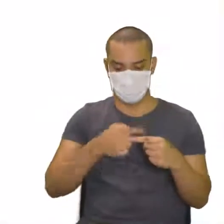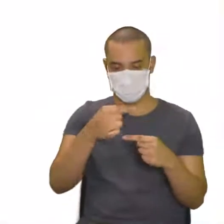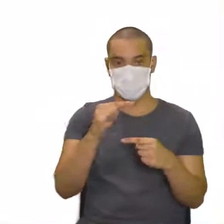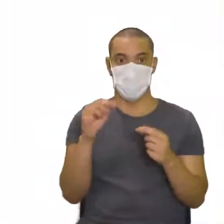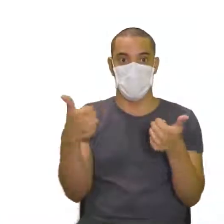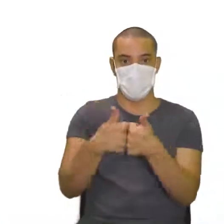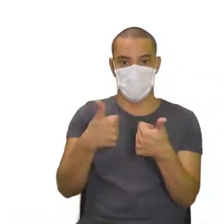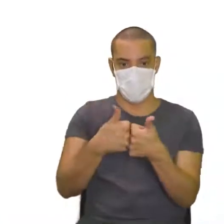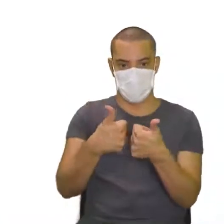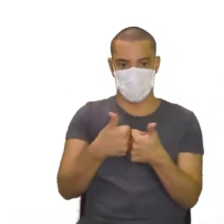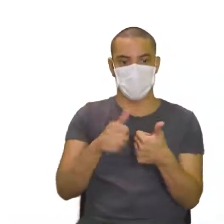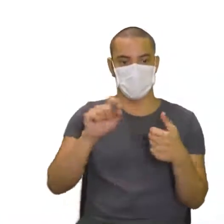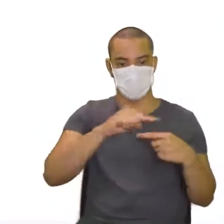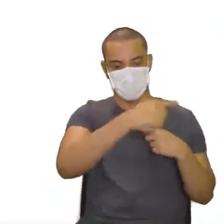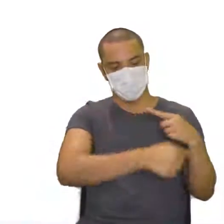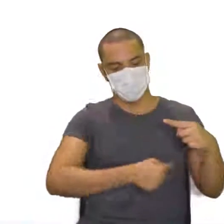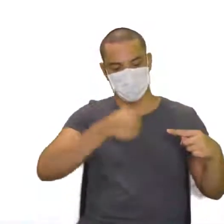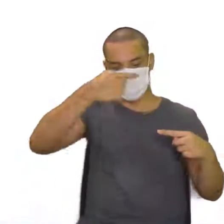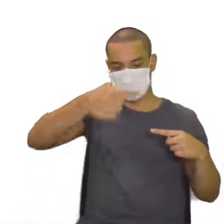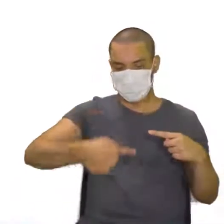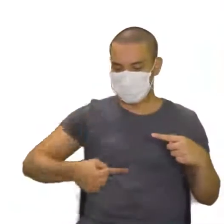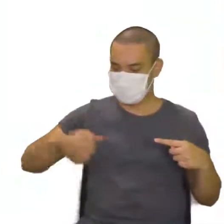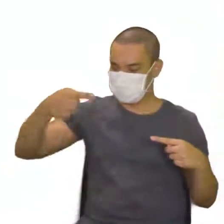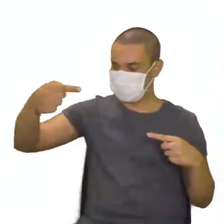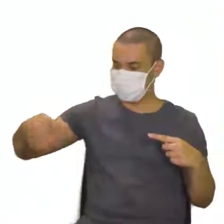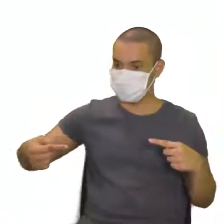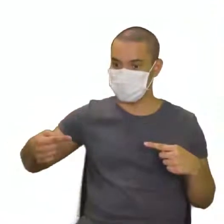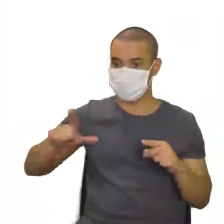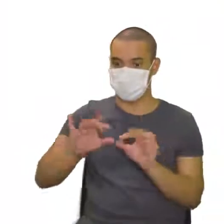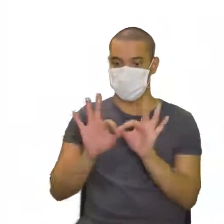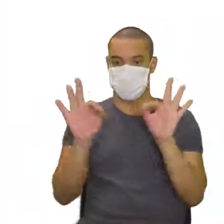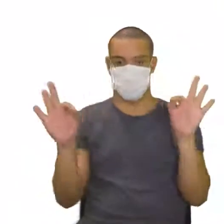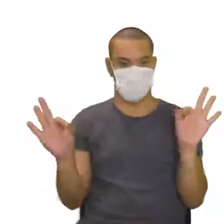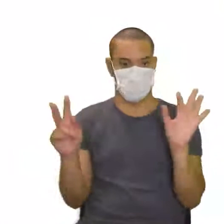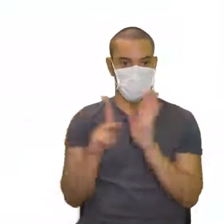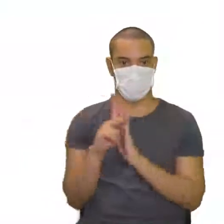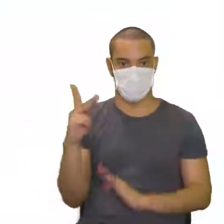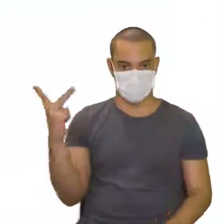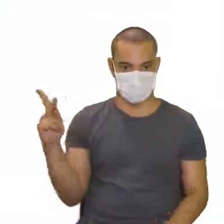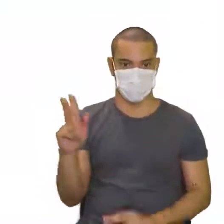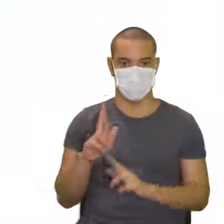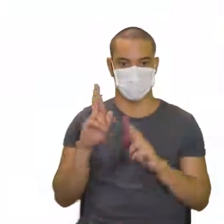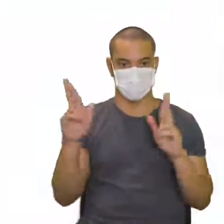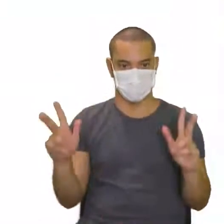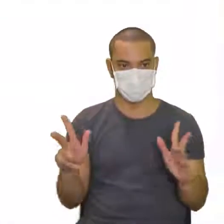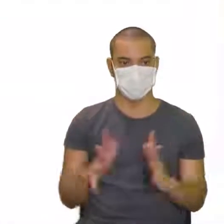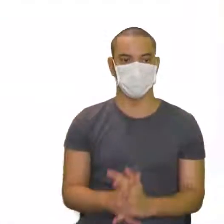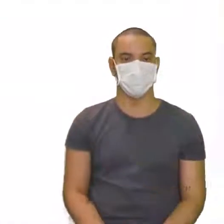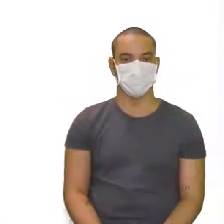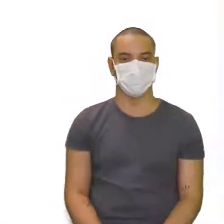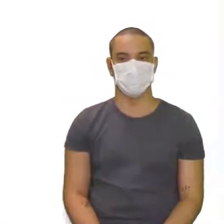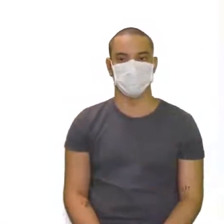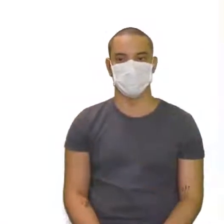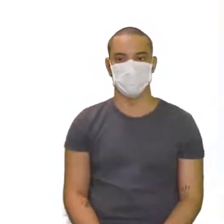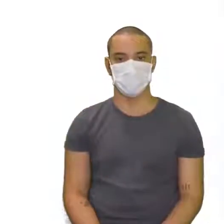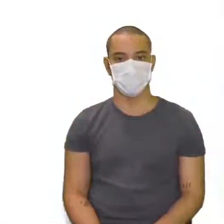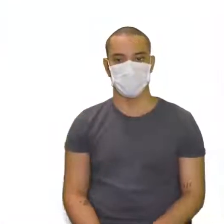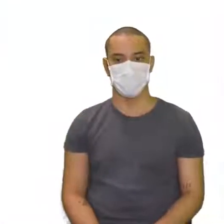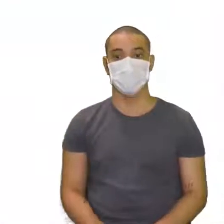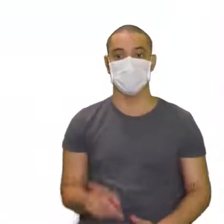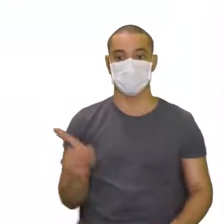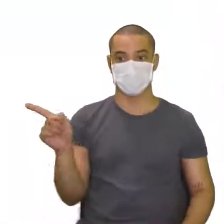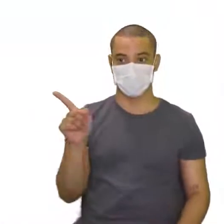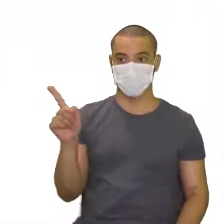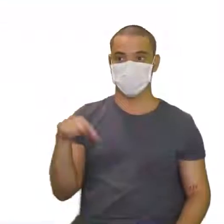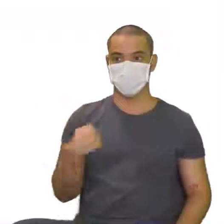mais pertinhas uma da outra e a gente não considera o comprimento, ok? E aqui, olha só, pra gente